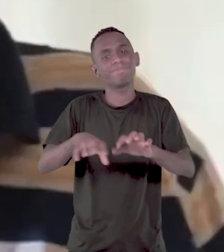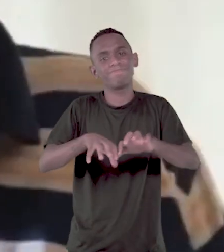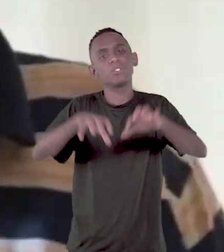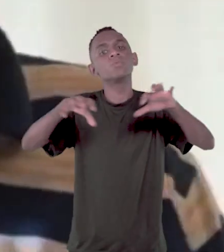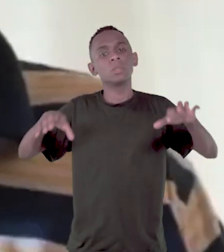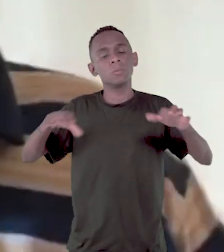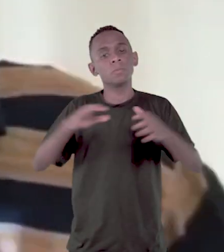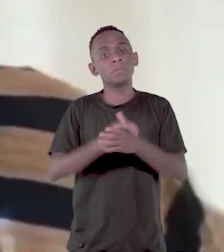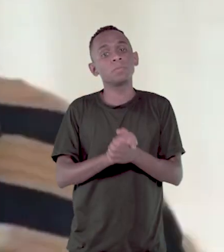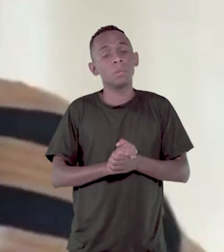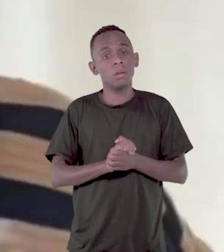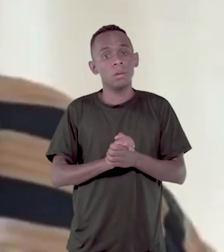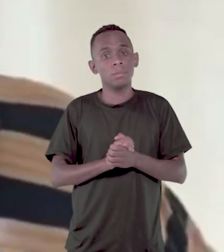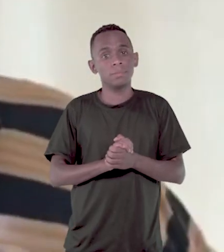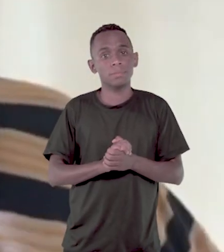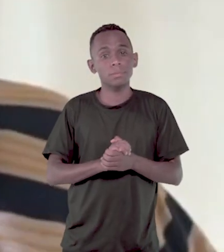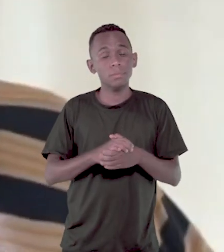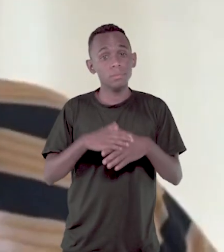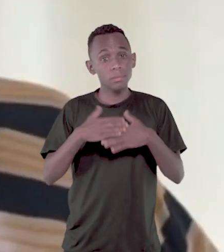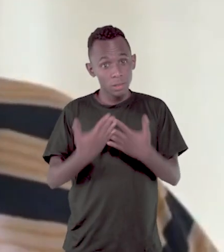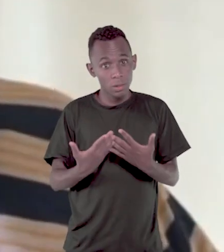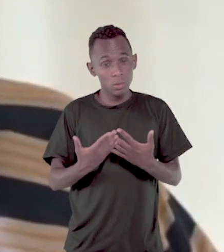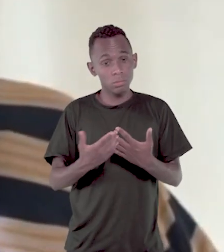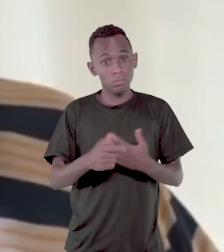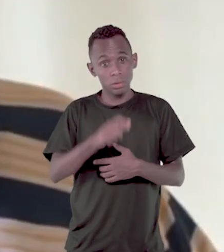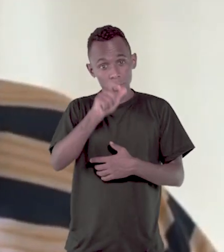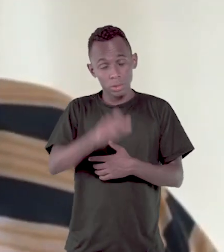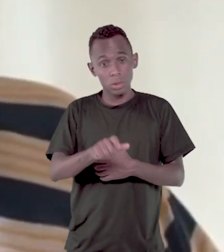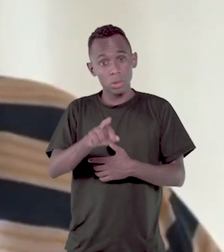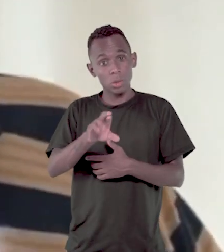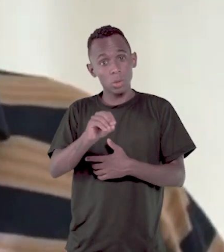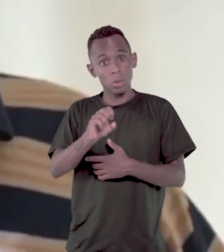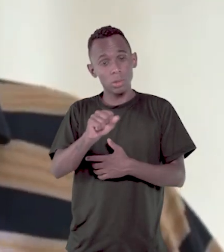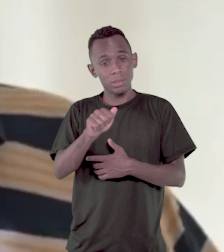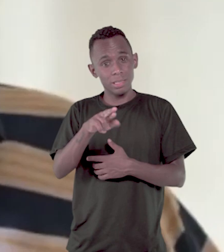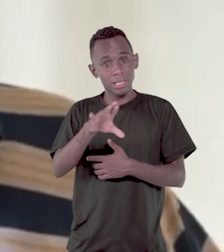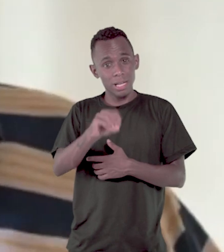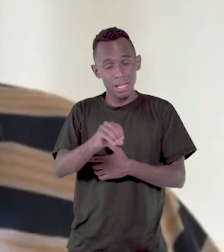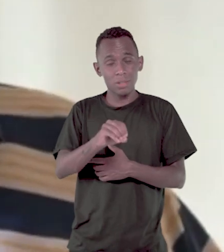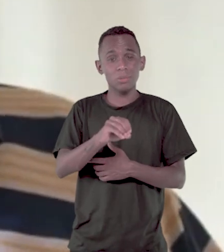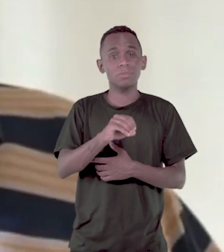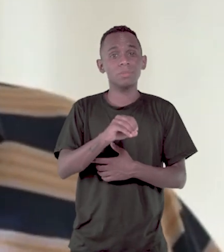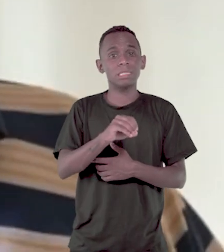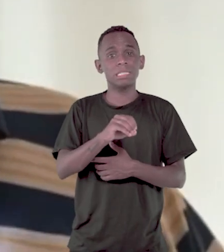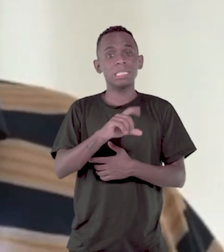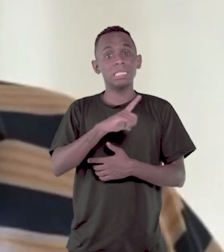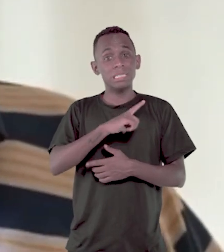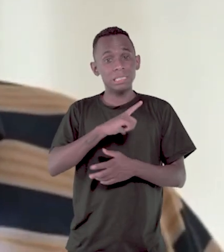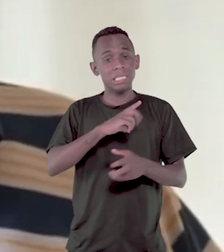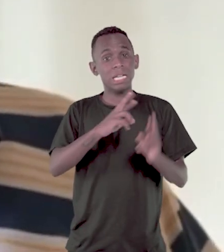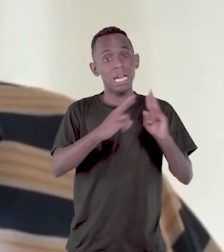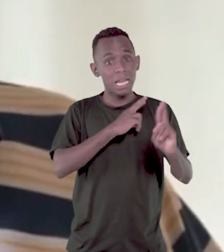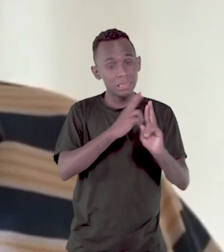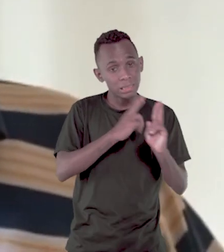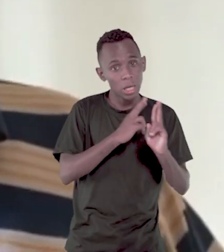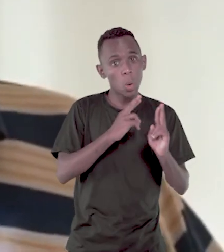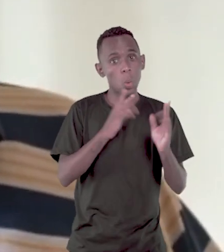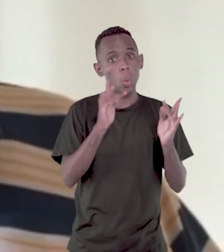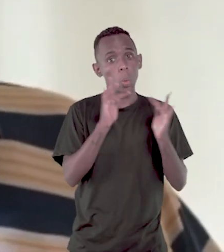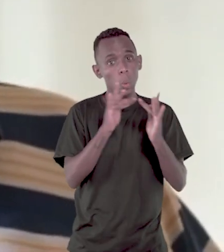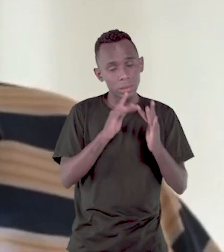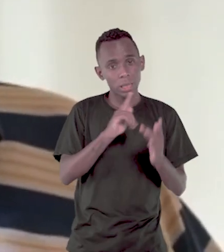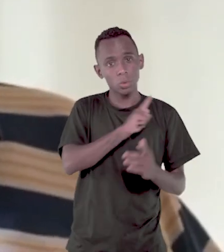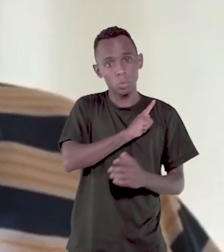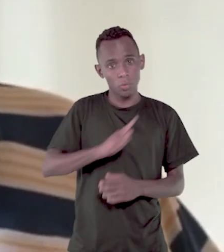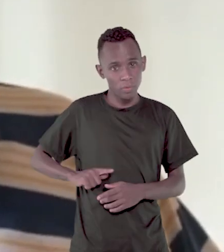profunda essa divisão, né? E como o Rosário ficou muito marcado por essa ligação que